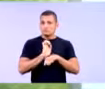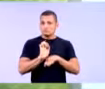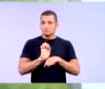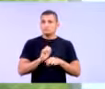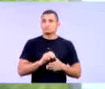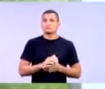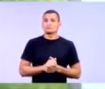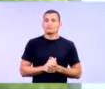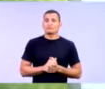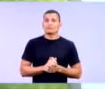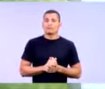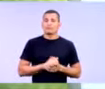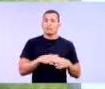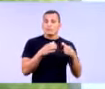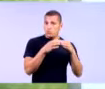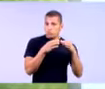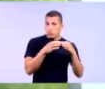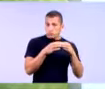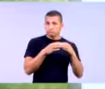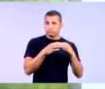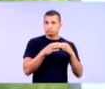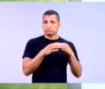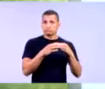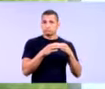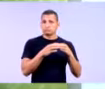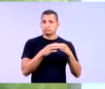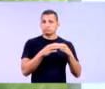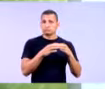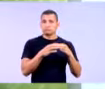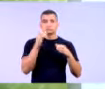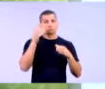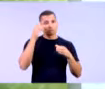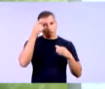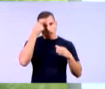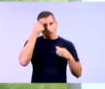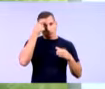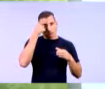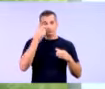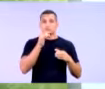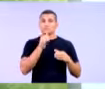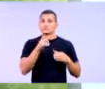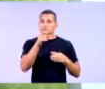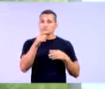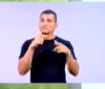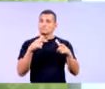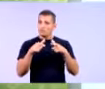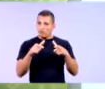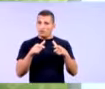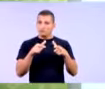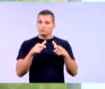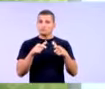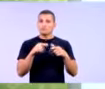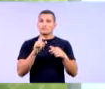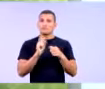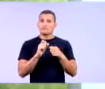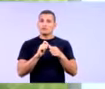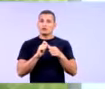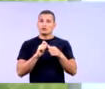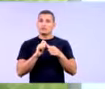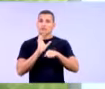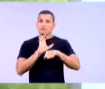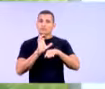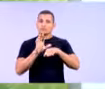a própria comissão tem ciência disso. Se você já trabalha, né, de manhã e de tarde, digamos assim, ainda faz um curso noturno, que tempo